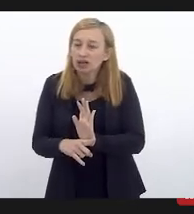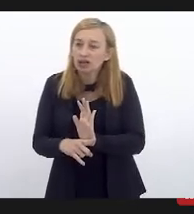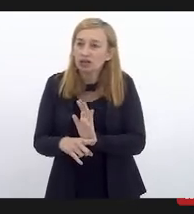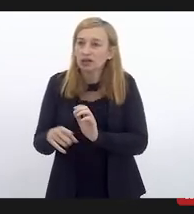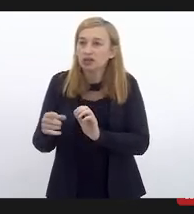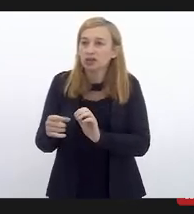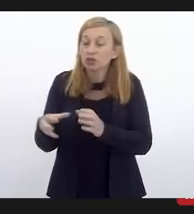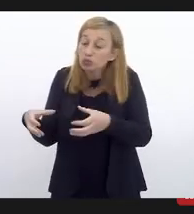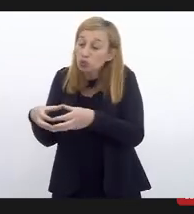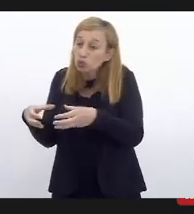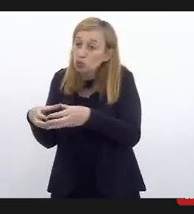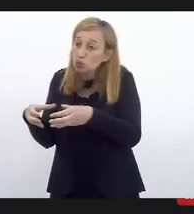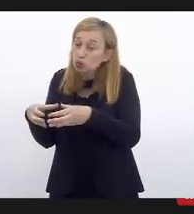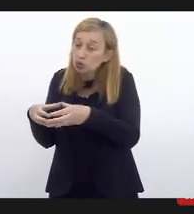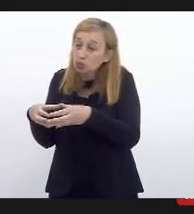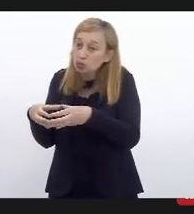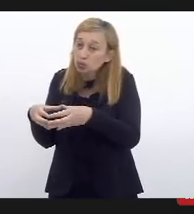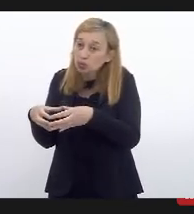econômicos para um grupo